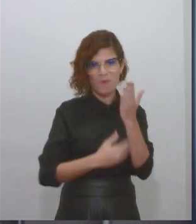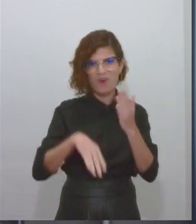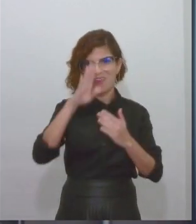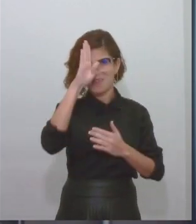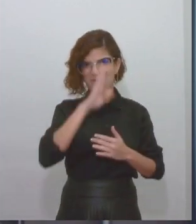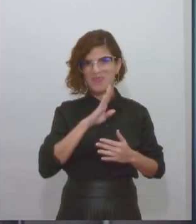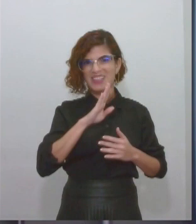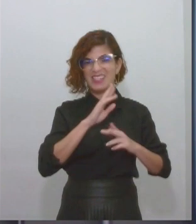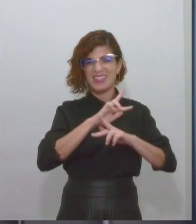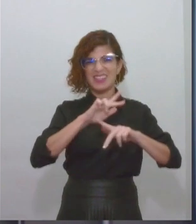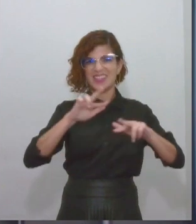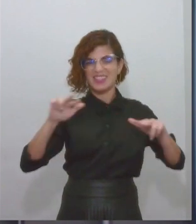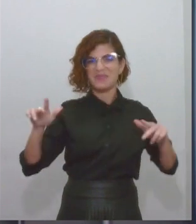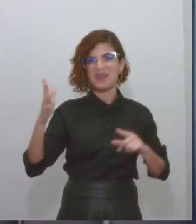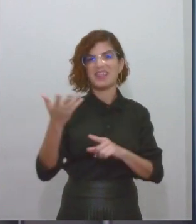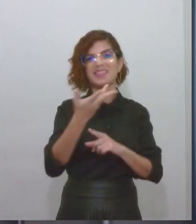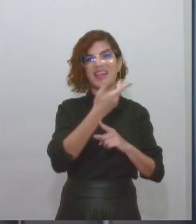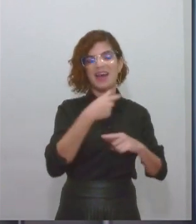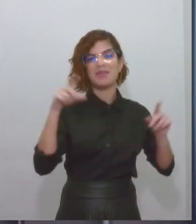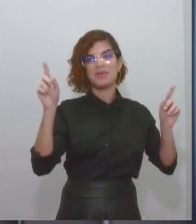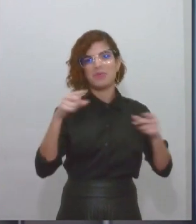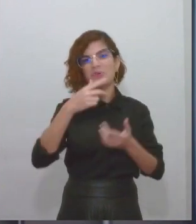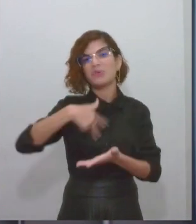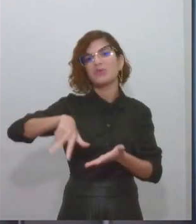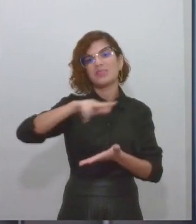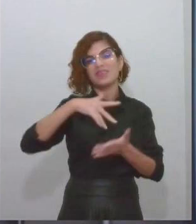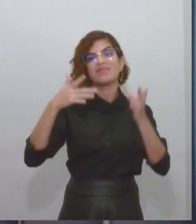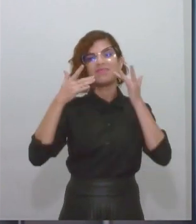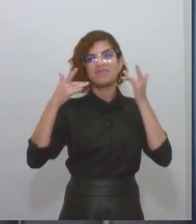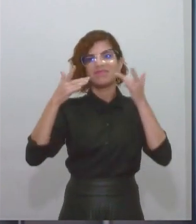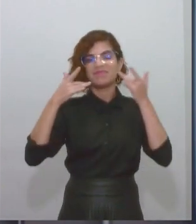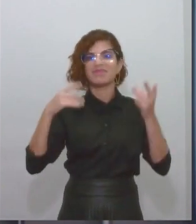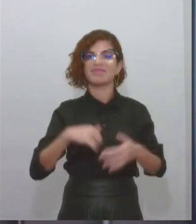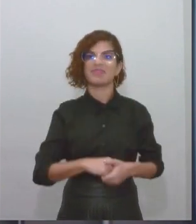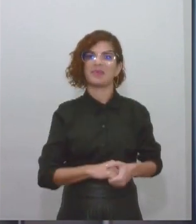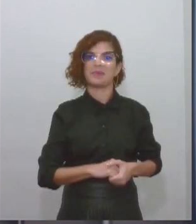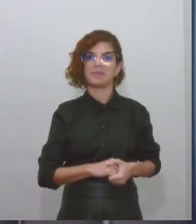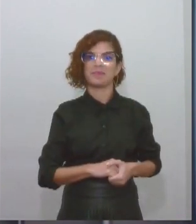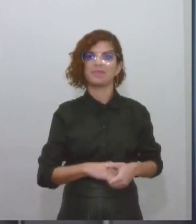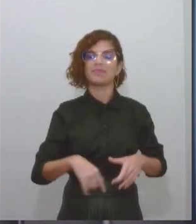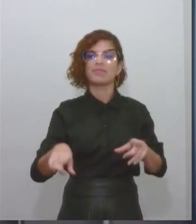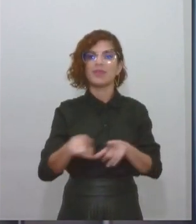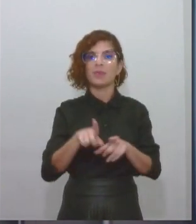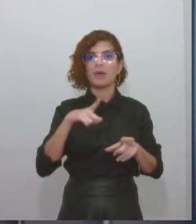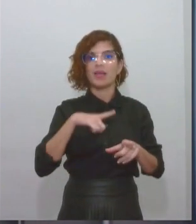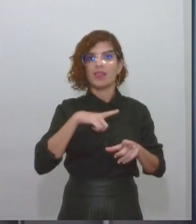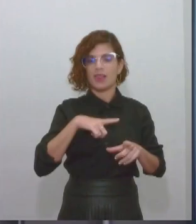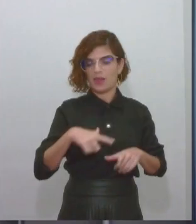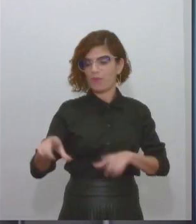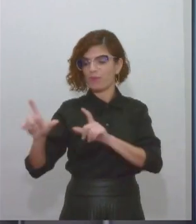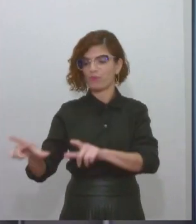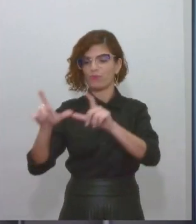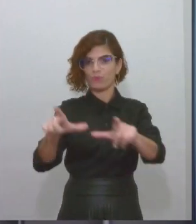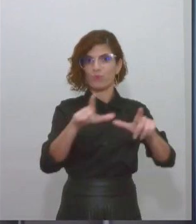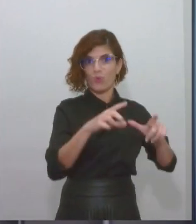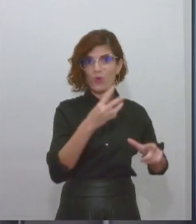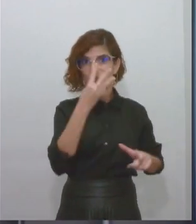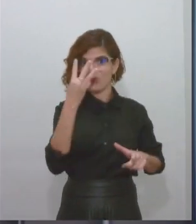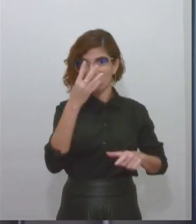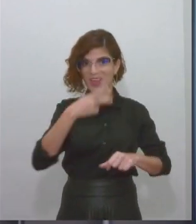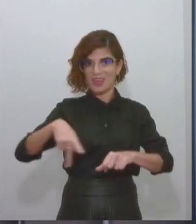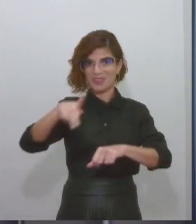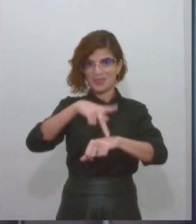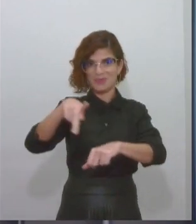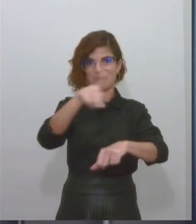entre música, dança e teatro, divididas em 3 palcos instalados em diferentes praças da